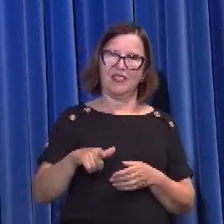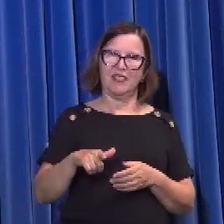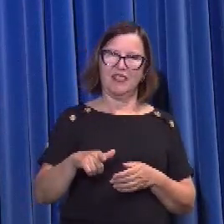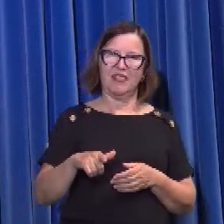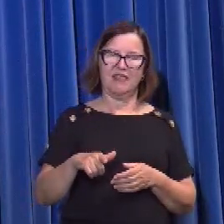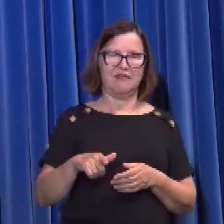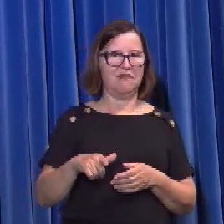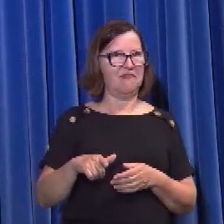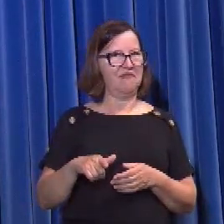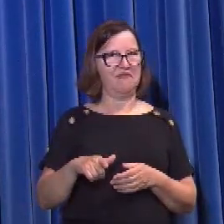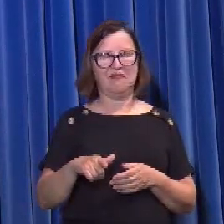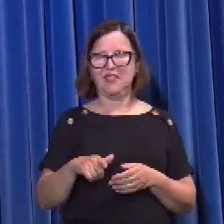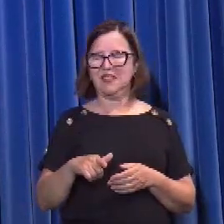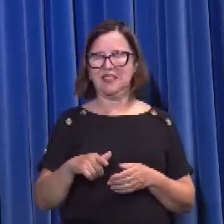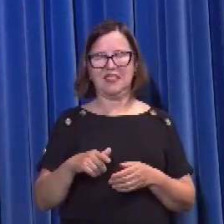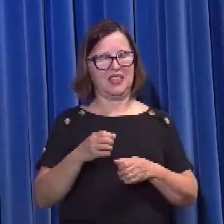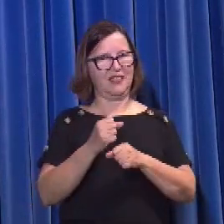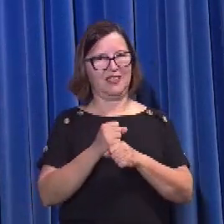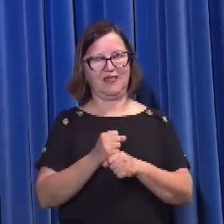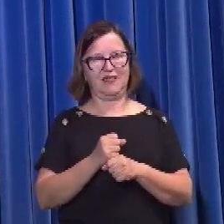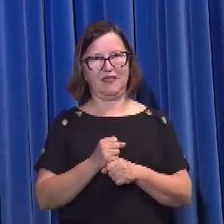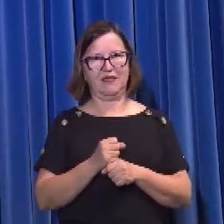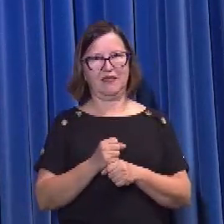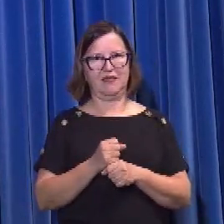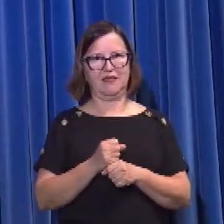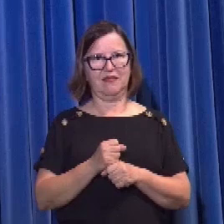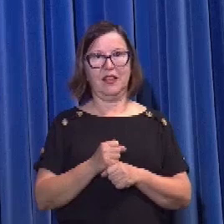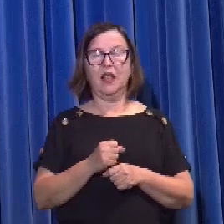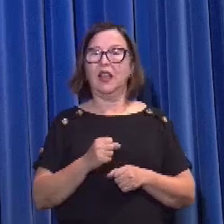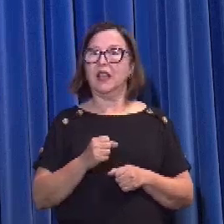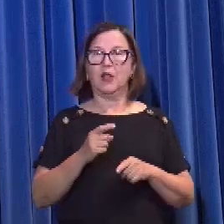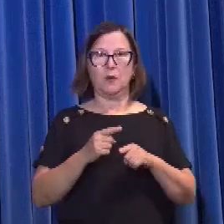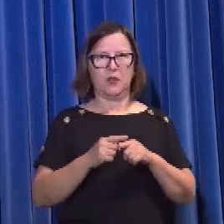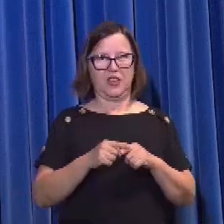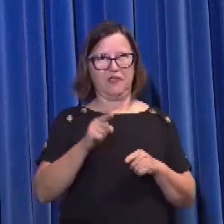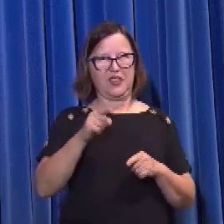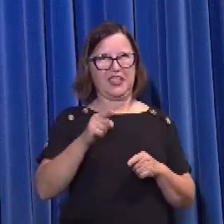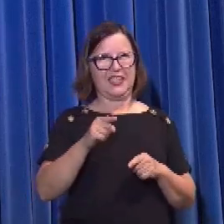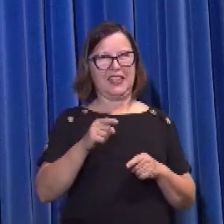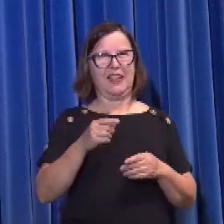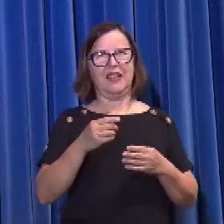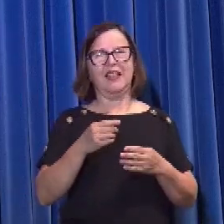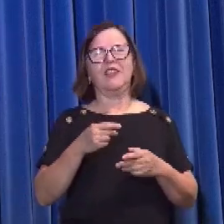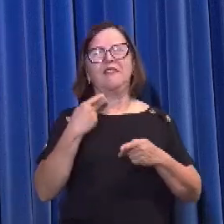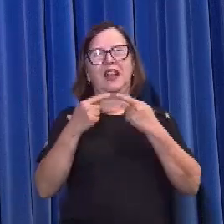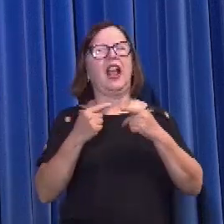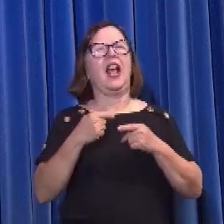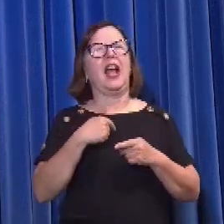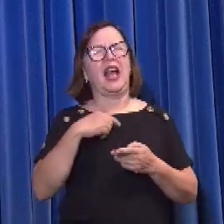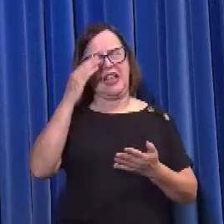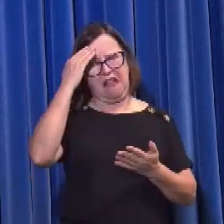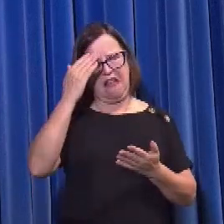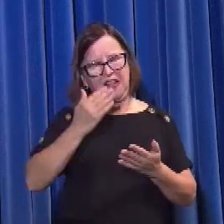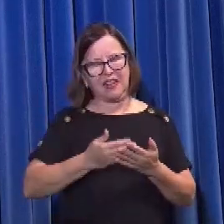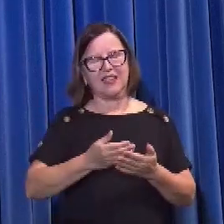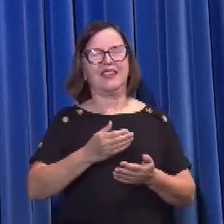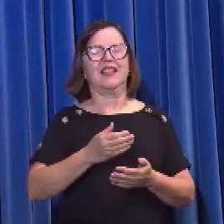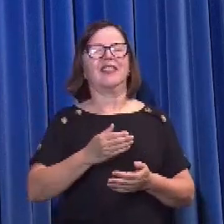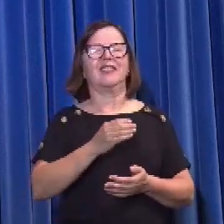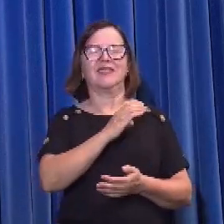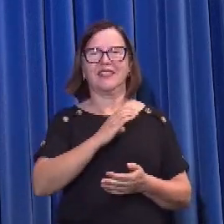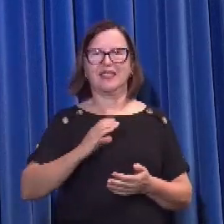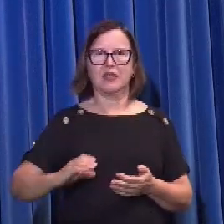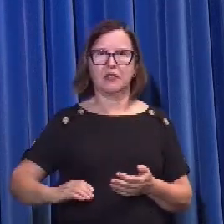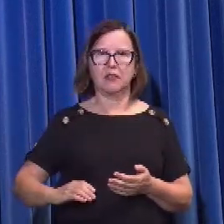porque você professa a Cristo sem ter tido uma experiência de novo nascimento que você está